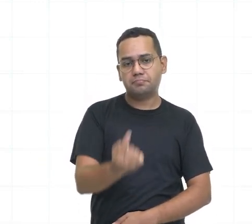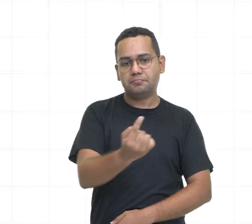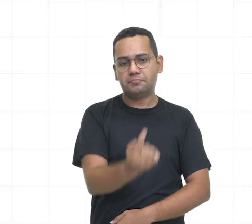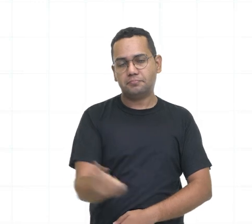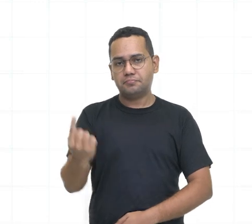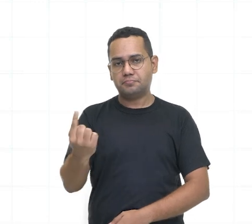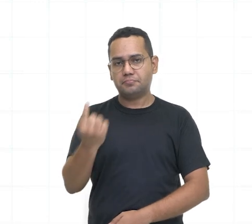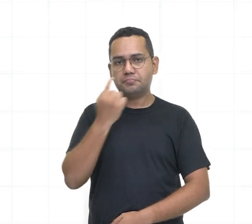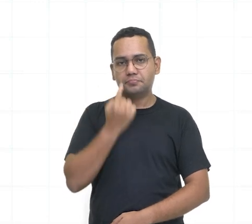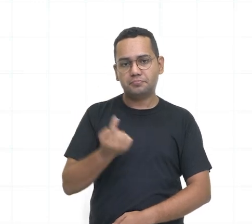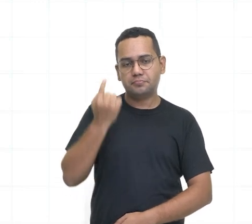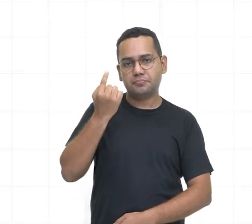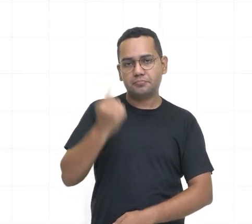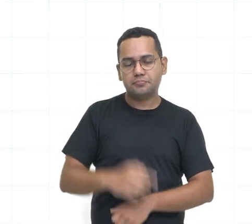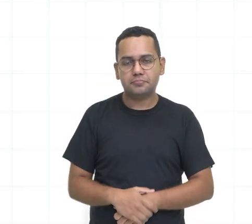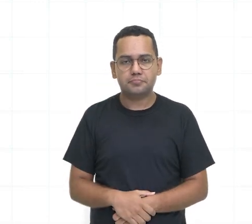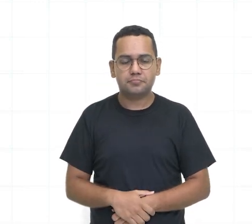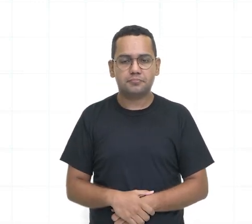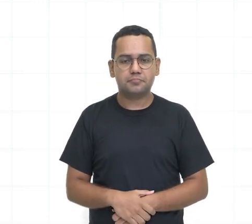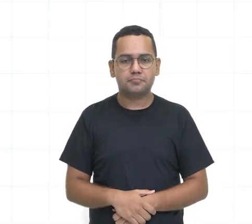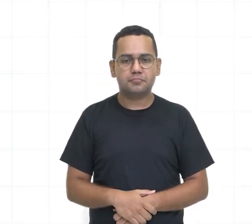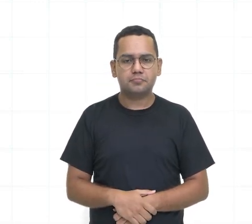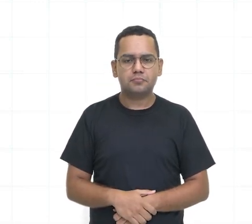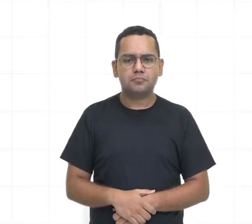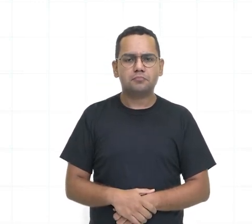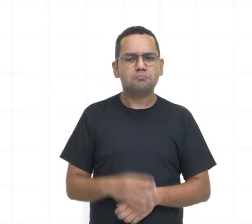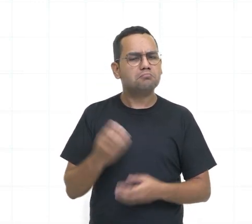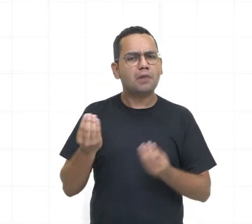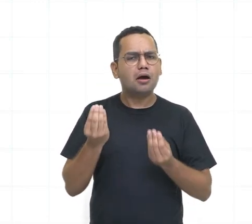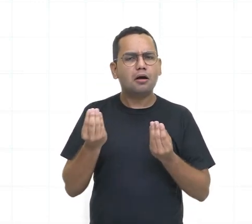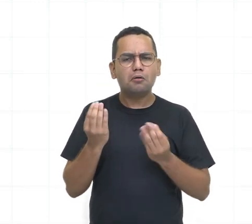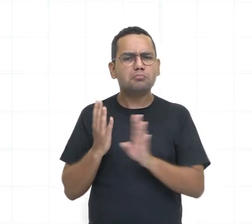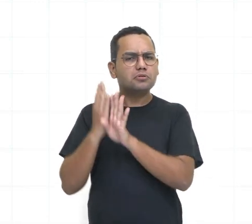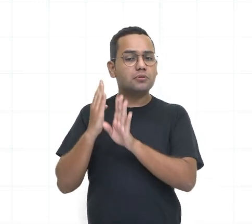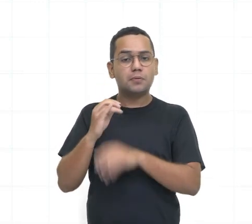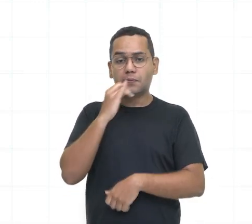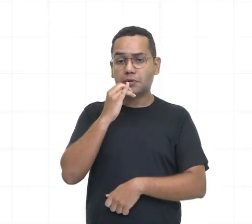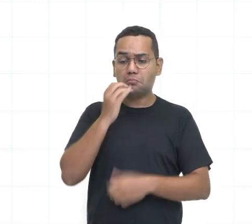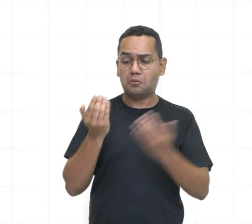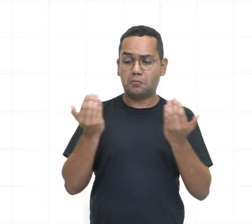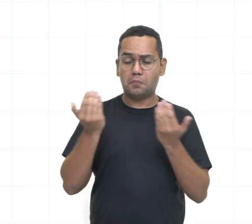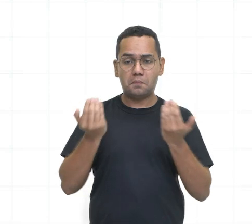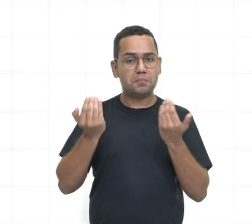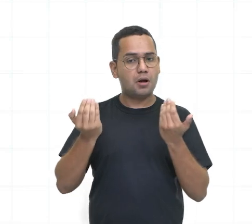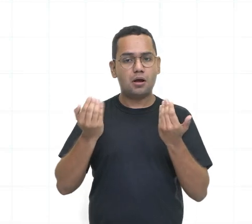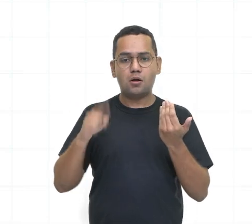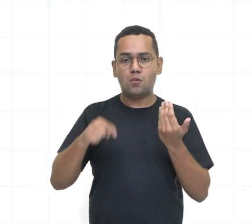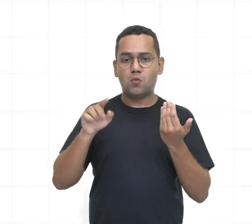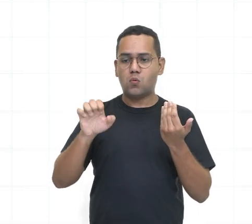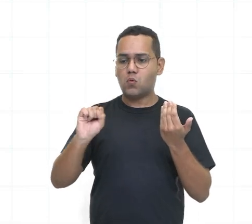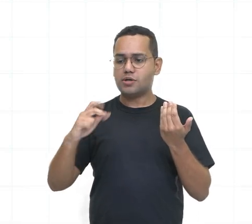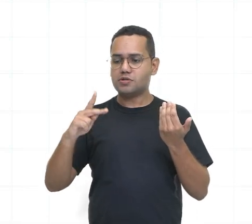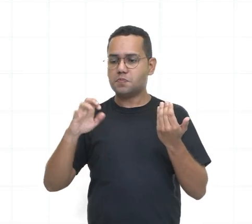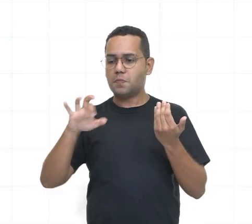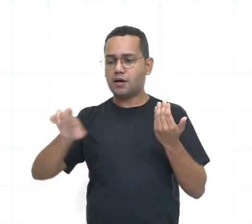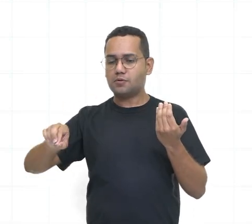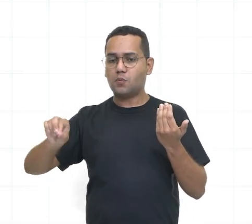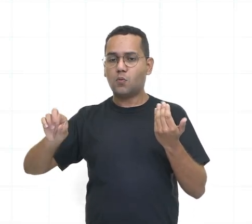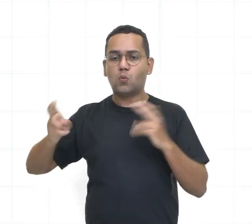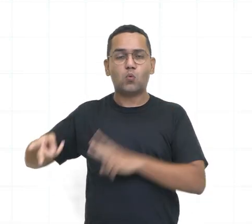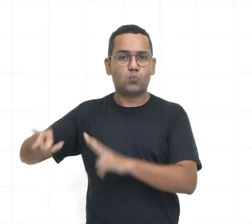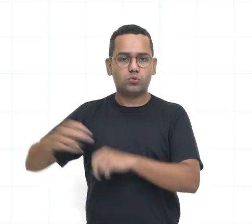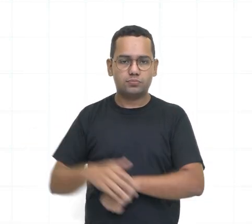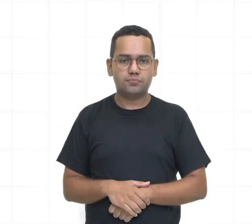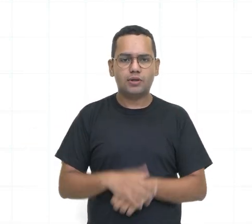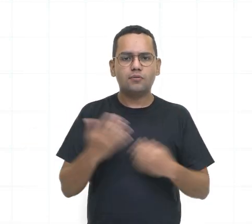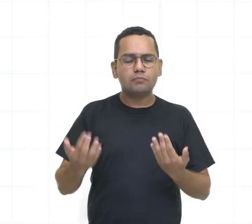o mercúrio. E a maneira de descobrir isso é só comparando com o espectro contínuo. Eu vou saber qual espectro é característico de